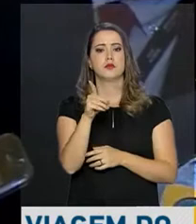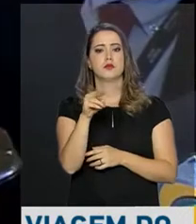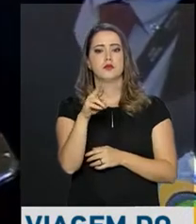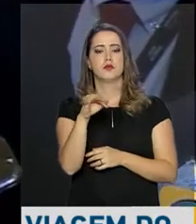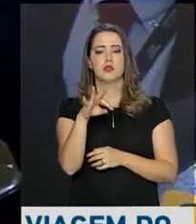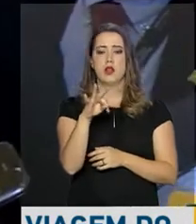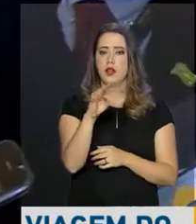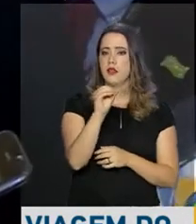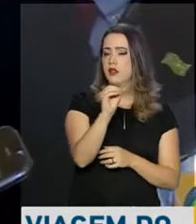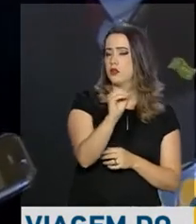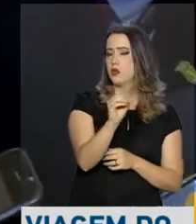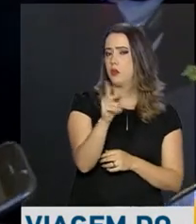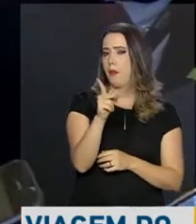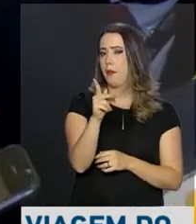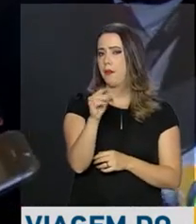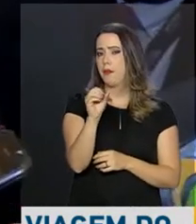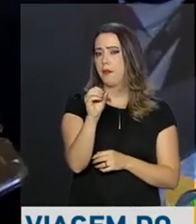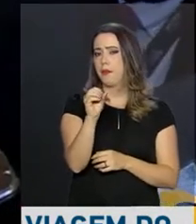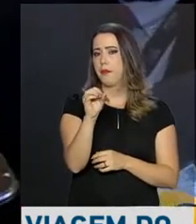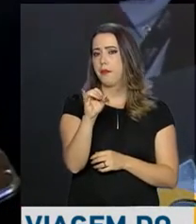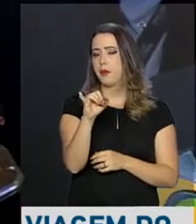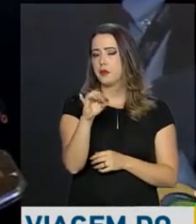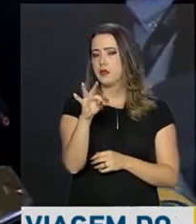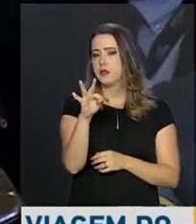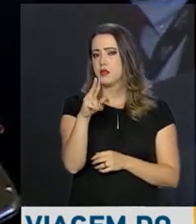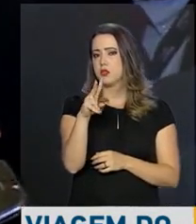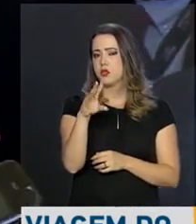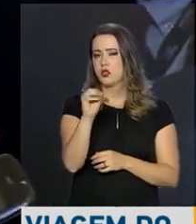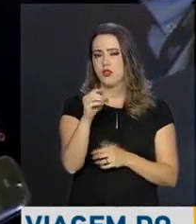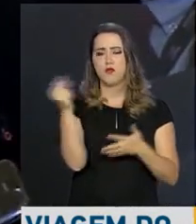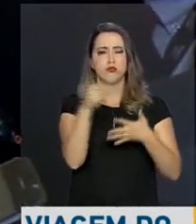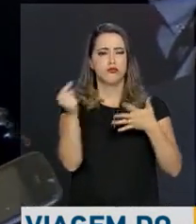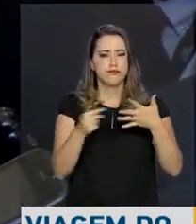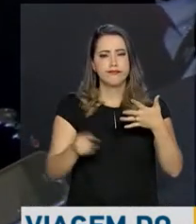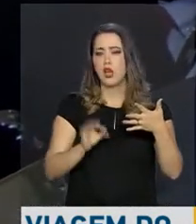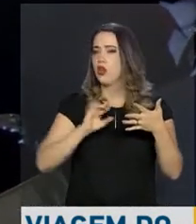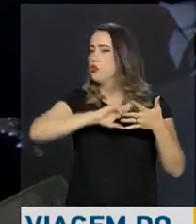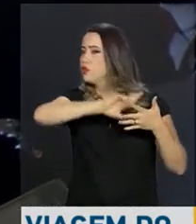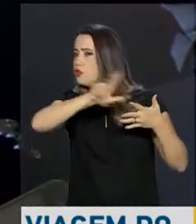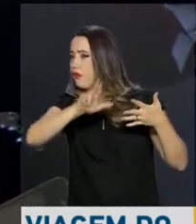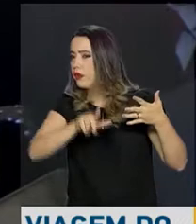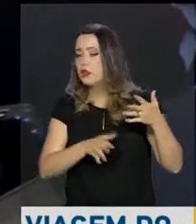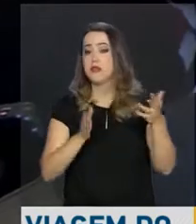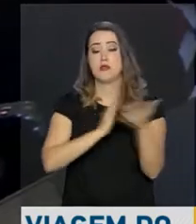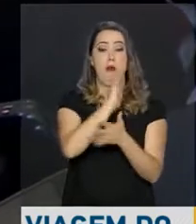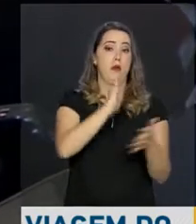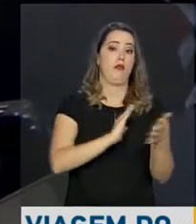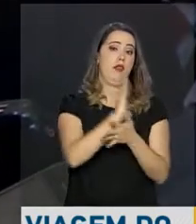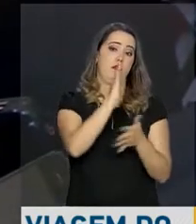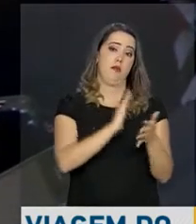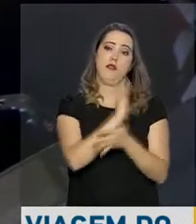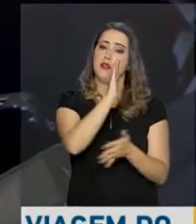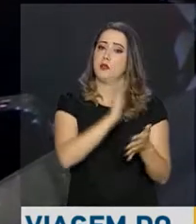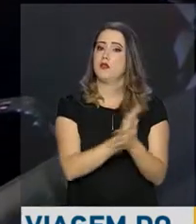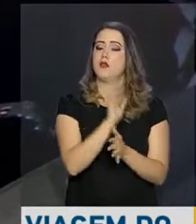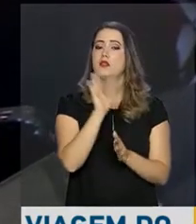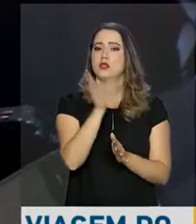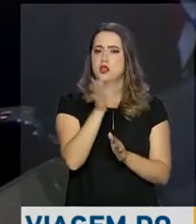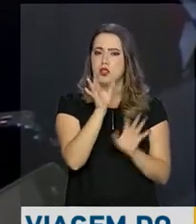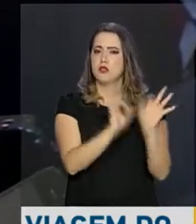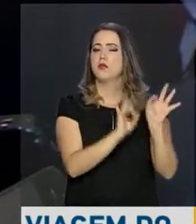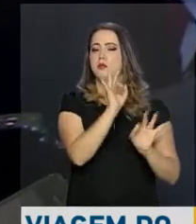aprovou-se a duplicata eletrônica. Agora, para esta semana, já está ajustada a questão das distribuidoras